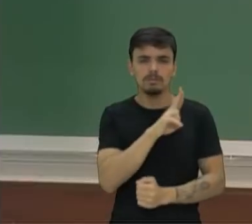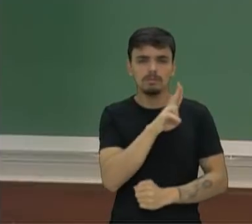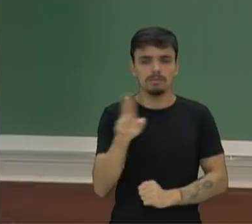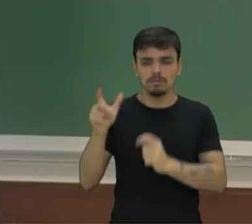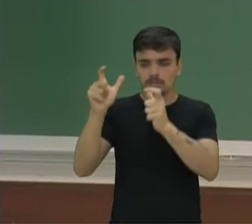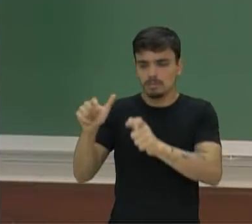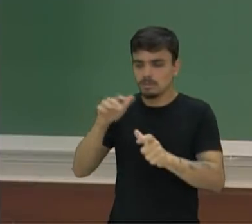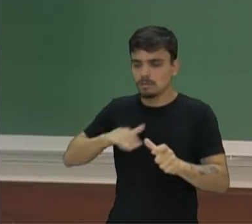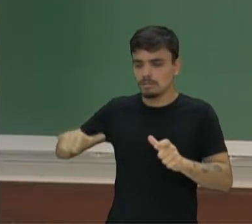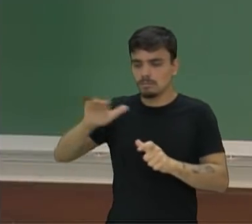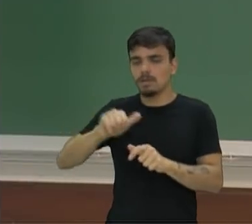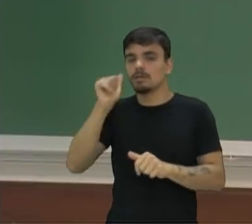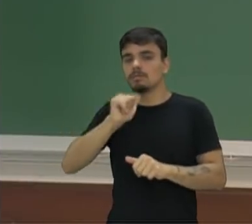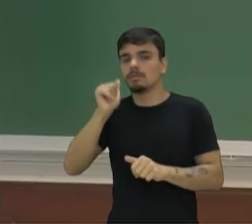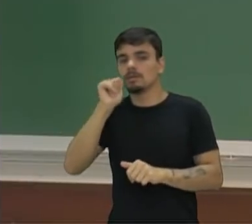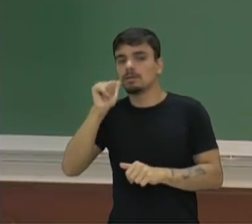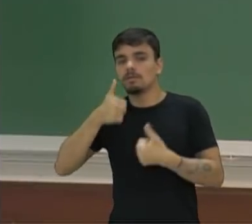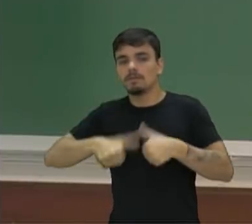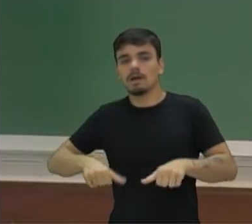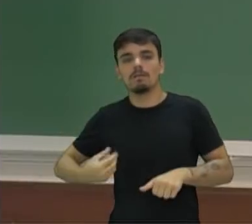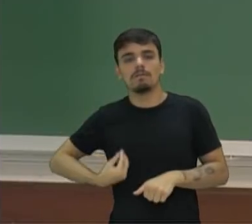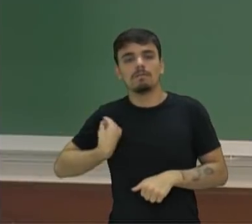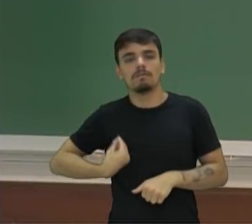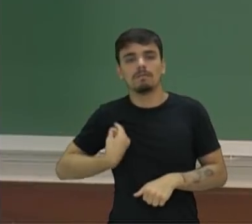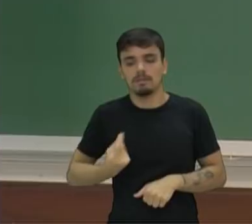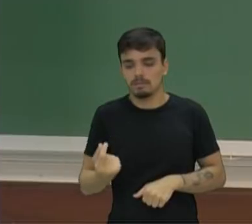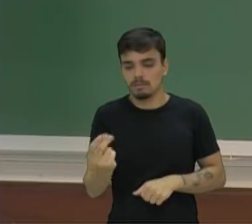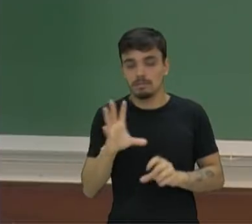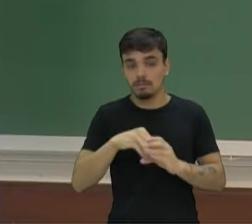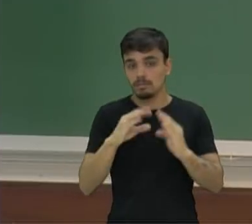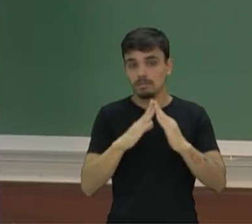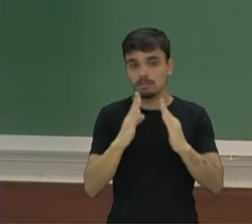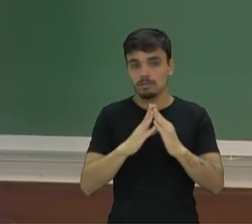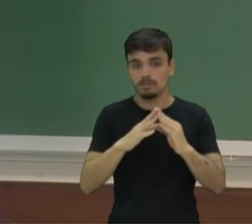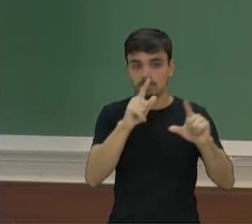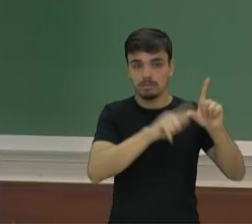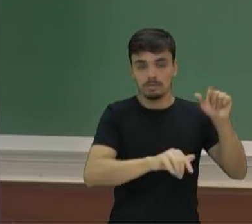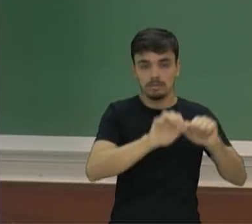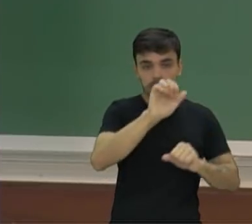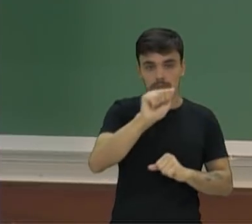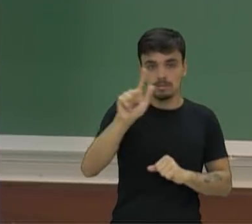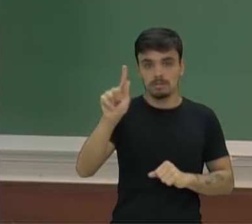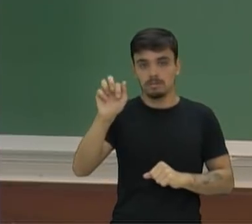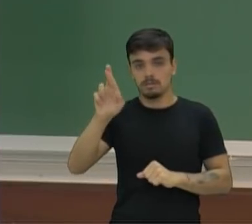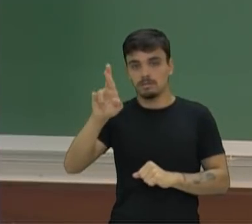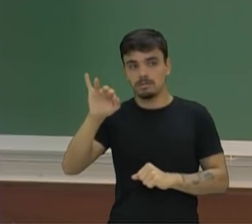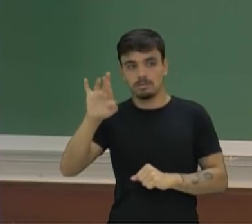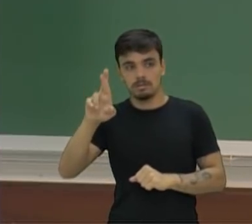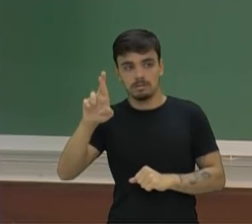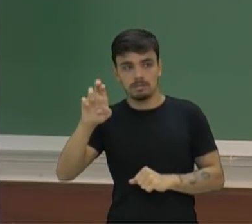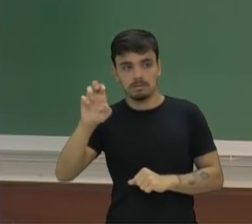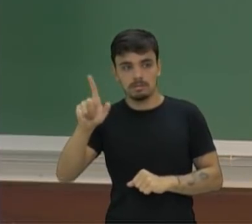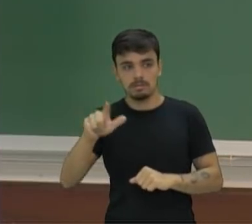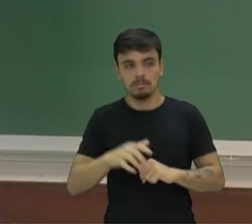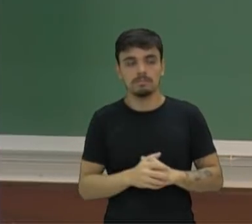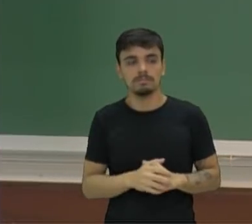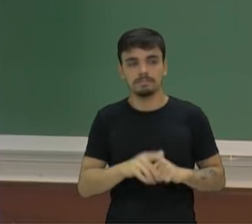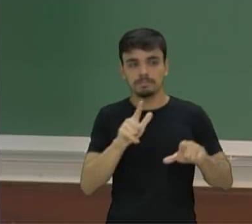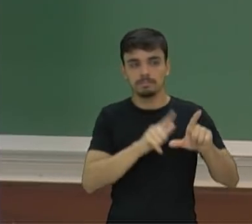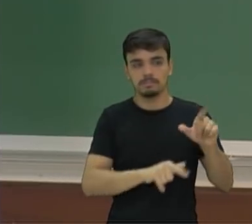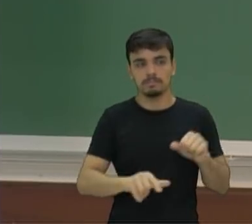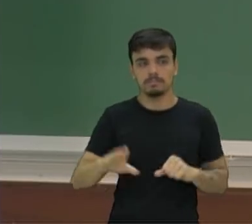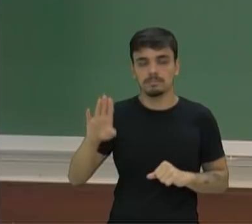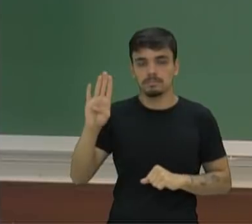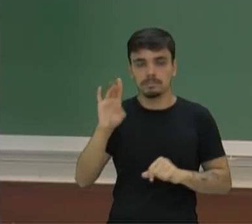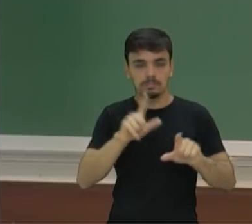espaço feminino, onde as mulheres passavam o maior tempo dentro de casa? Letra A, gineceu. Letra B, androgeu. Letra